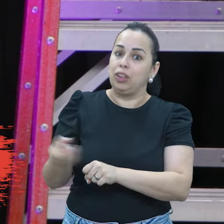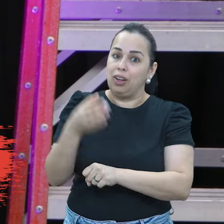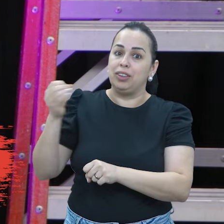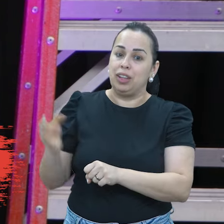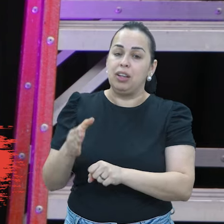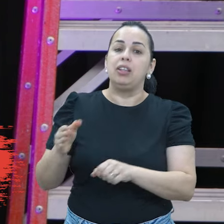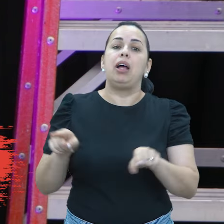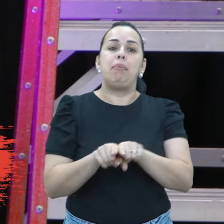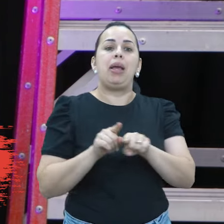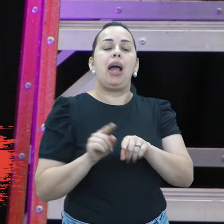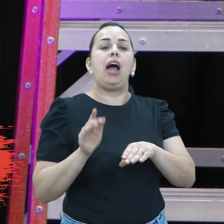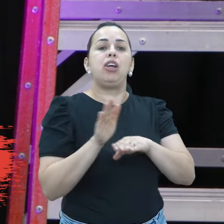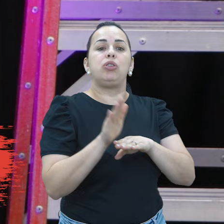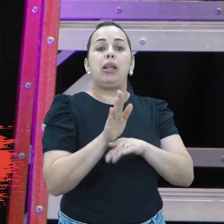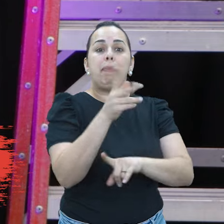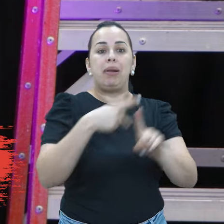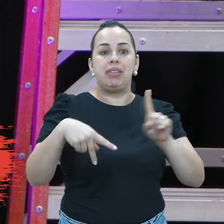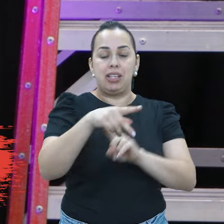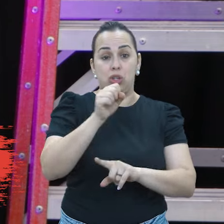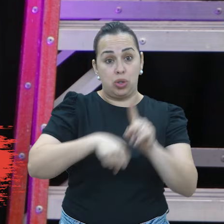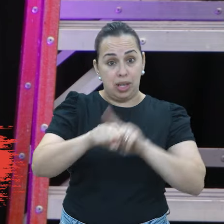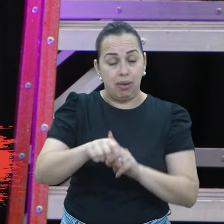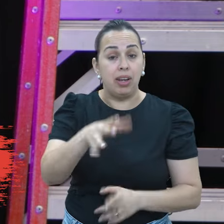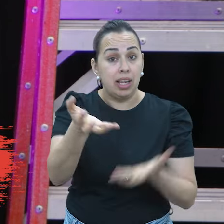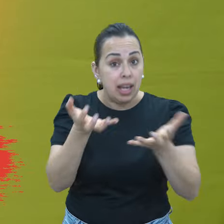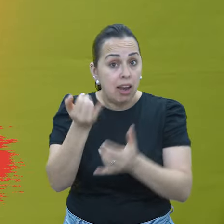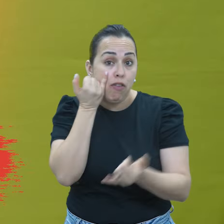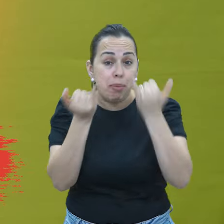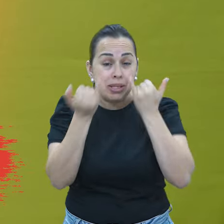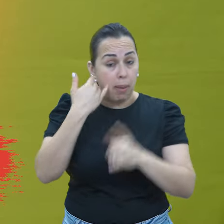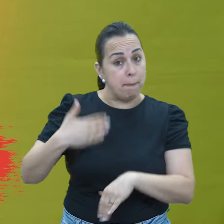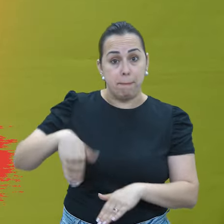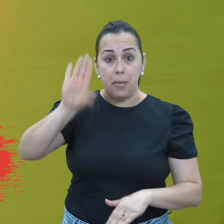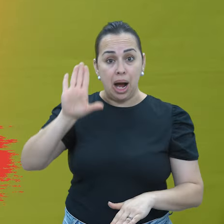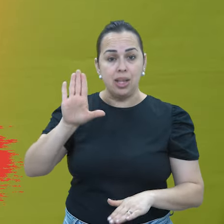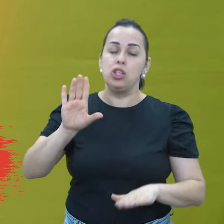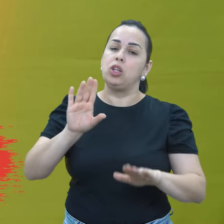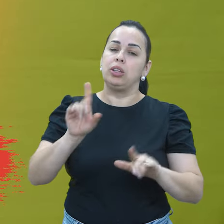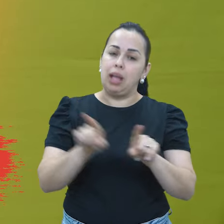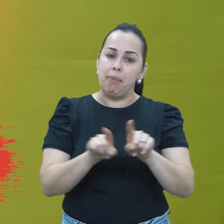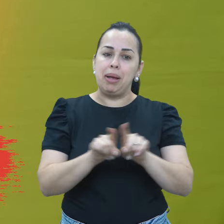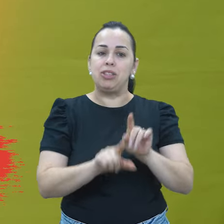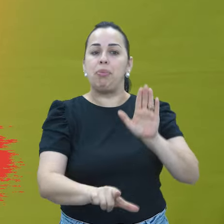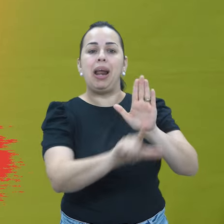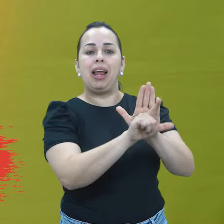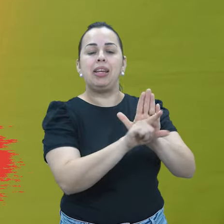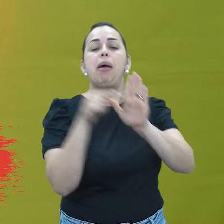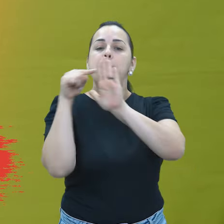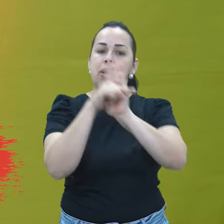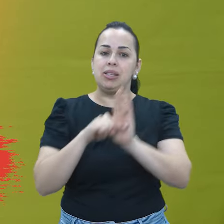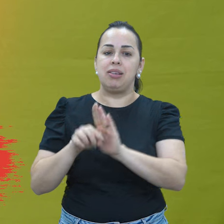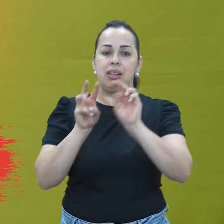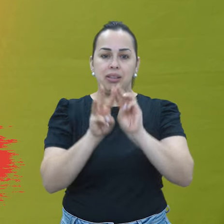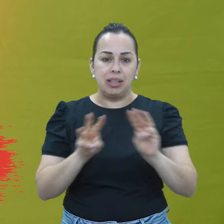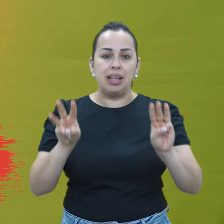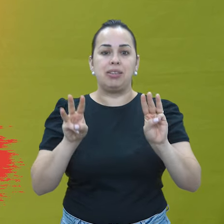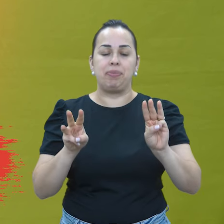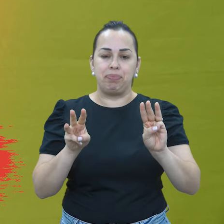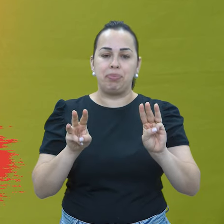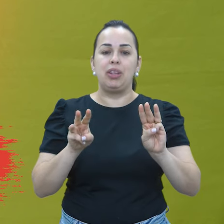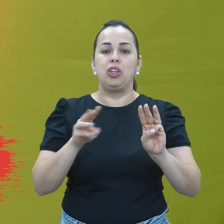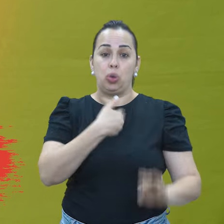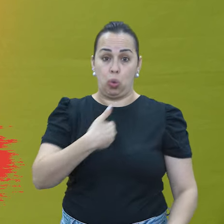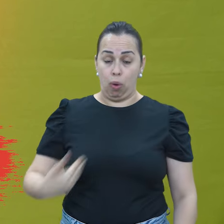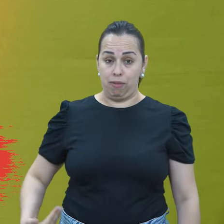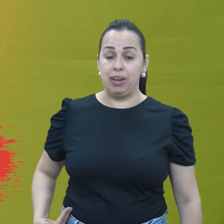ano, com a comprovação das contribuições à Previdência Social. Se você quiser se informar mais sobre essa e outras leis federais, é só navegar